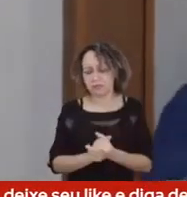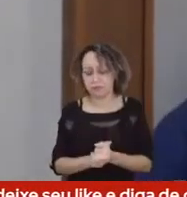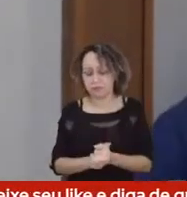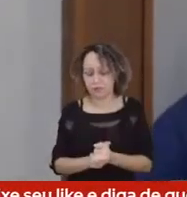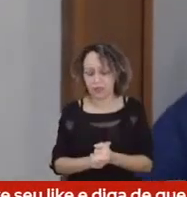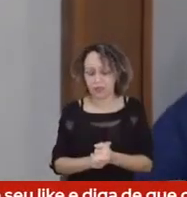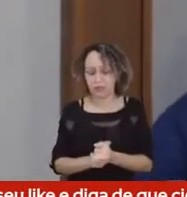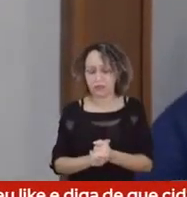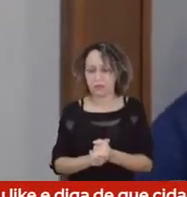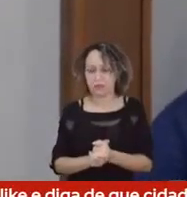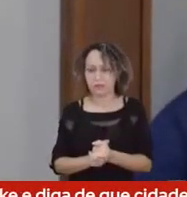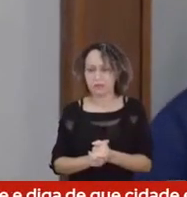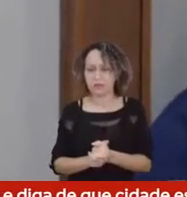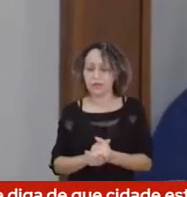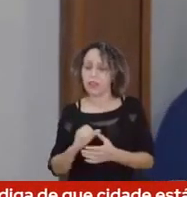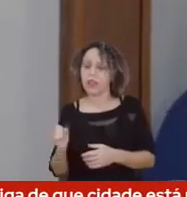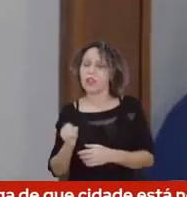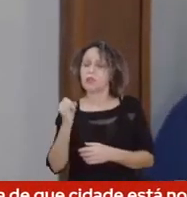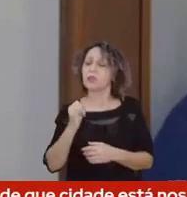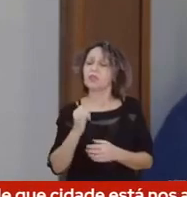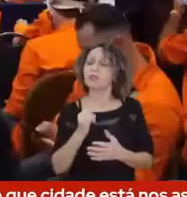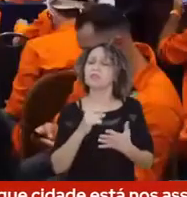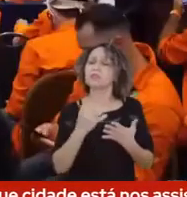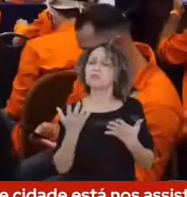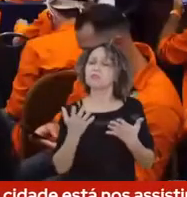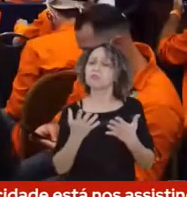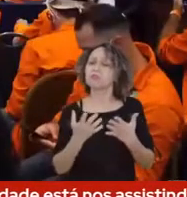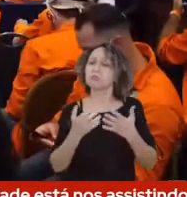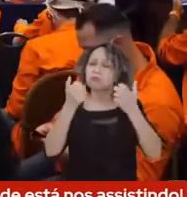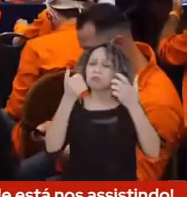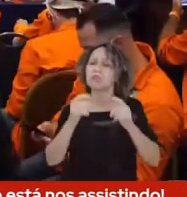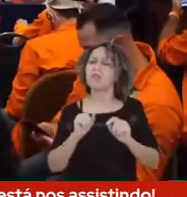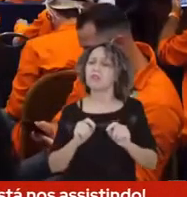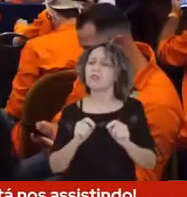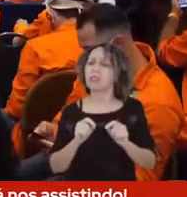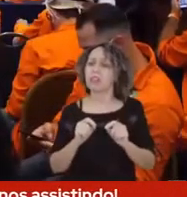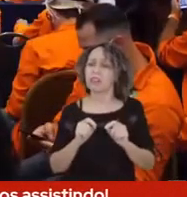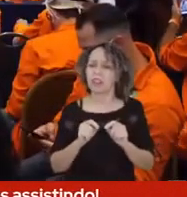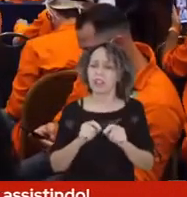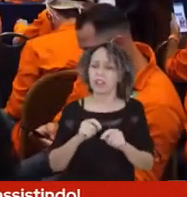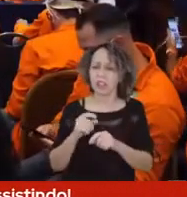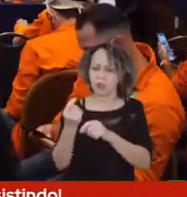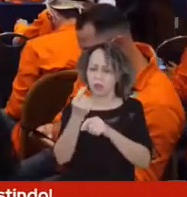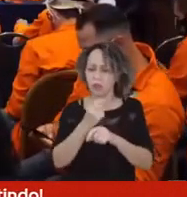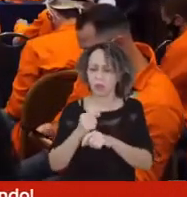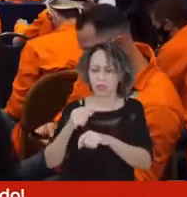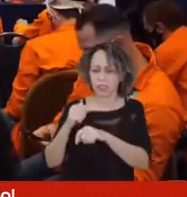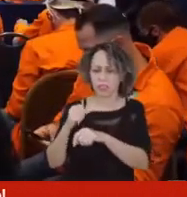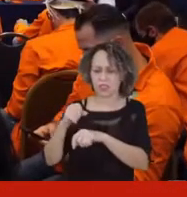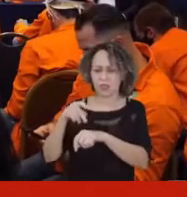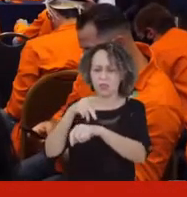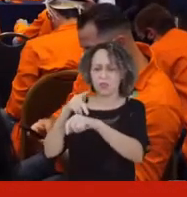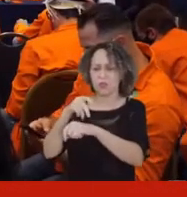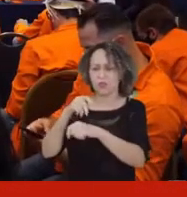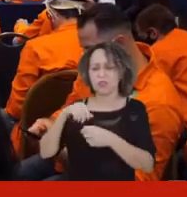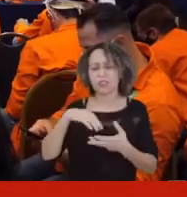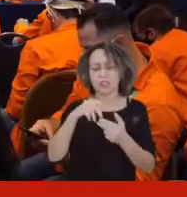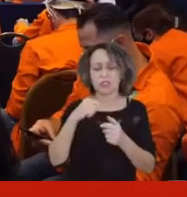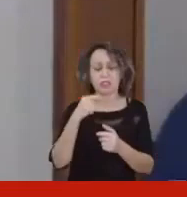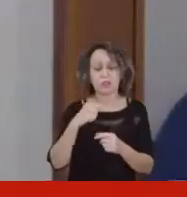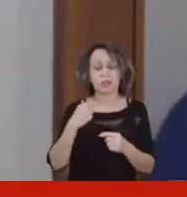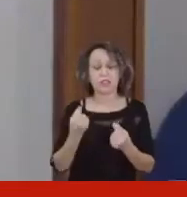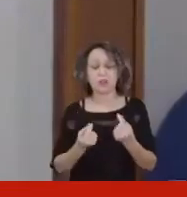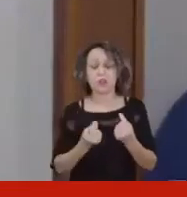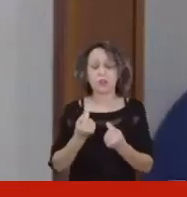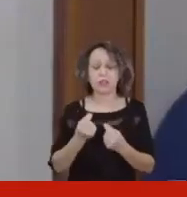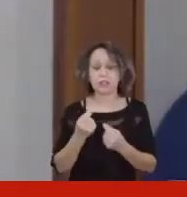Importante destacar que a quase totalidade das consultorias internacionais de preço trabalham com o preço do barril em torno de 60 dólares no futuro, isso antes da guerra, que a tendência é